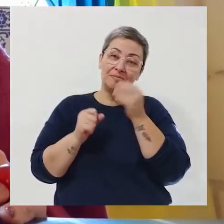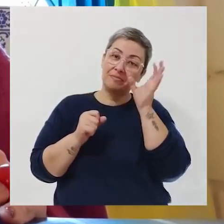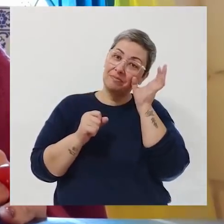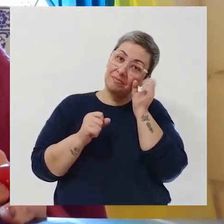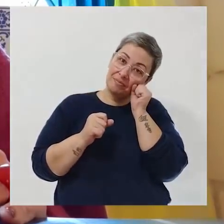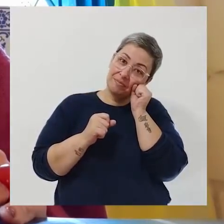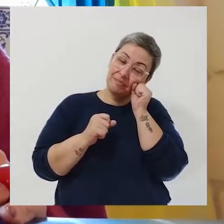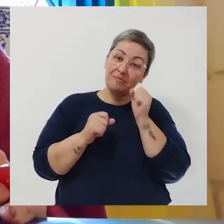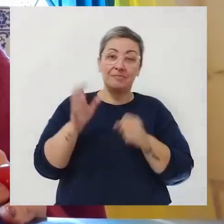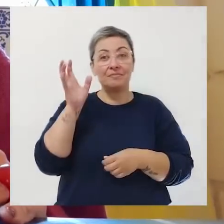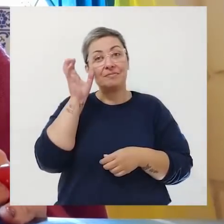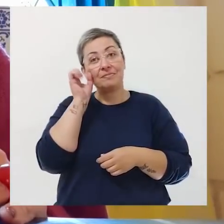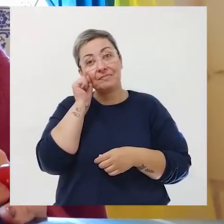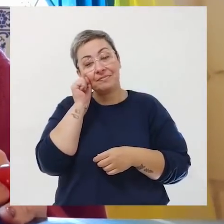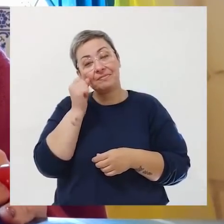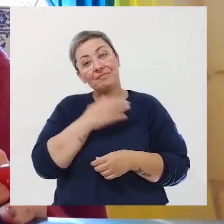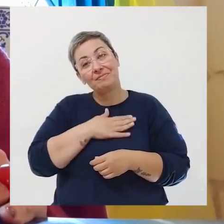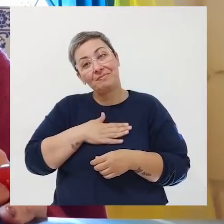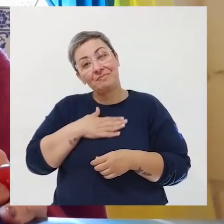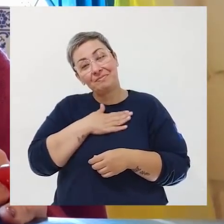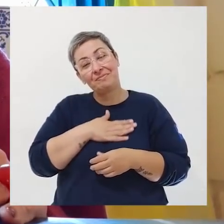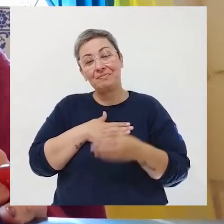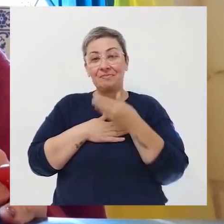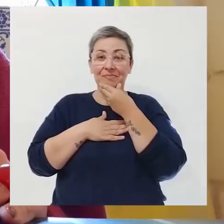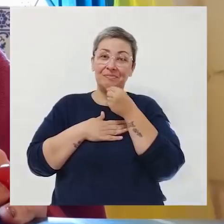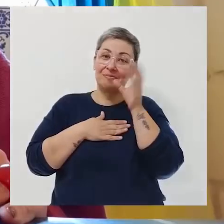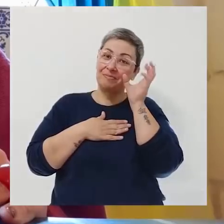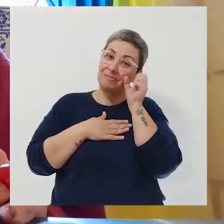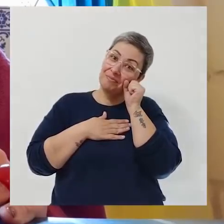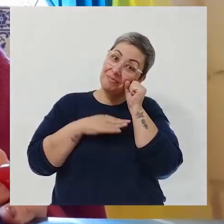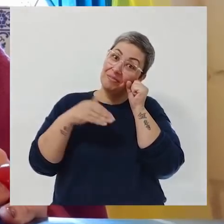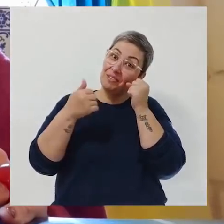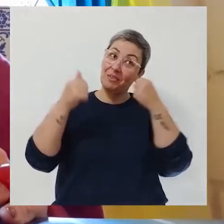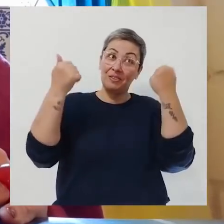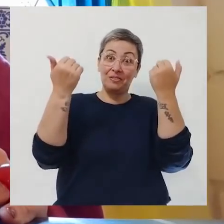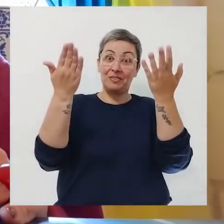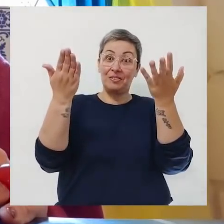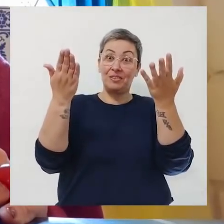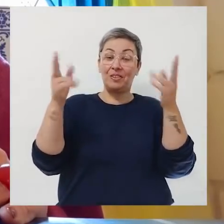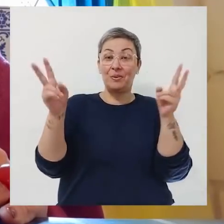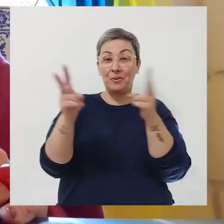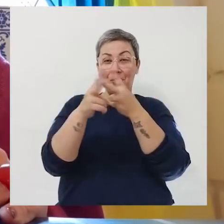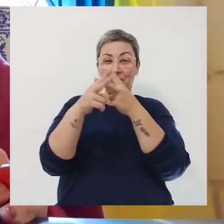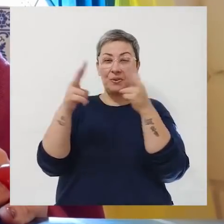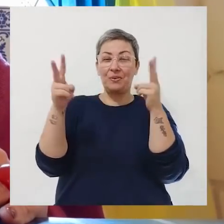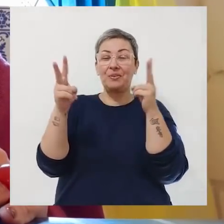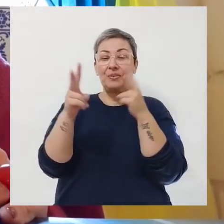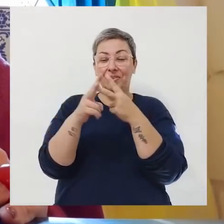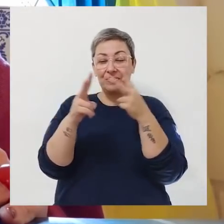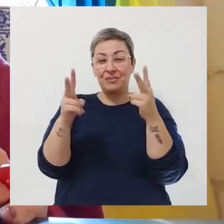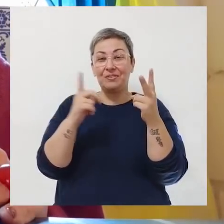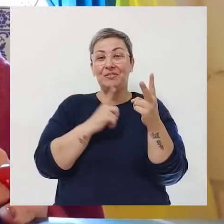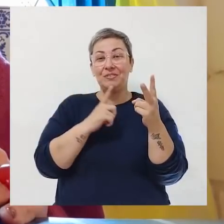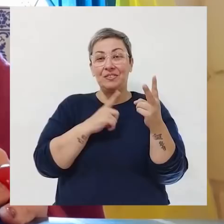Dorme, menino, dorme. Dorme, meu menino, dorme. Enquanto lá fora o vento